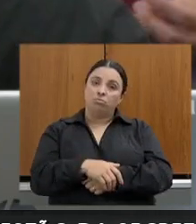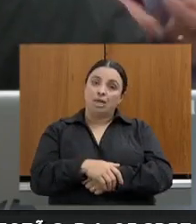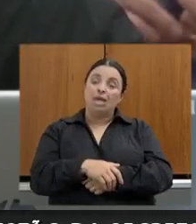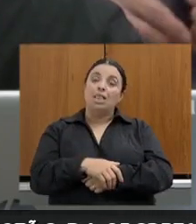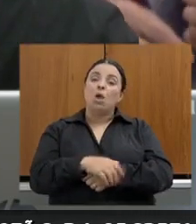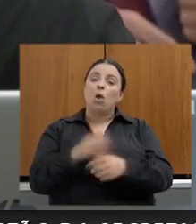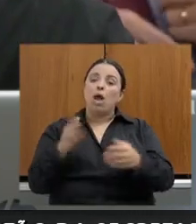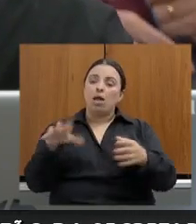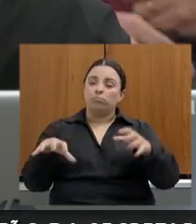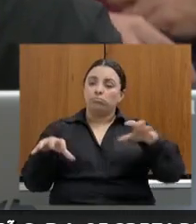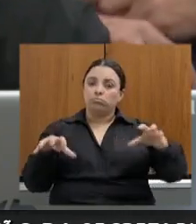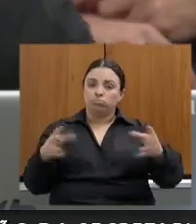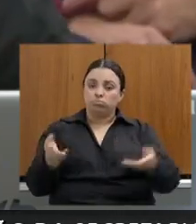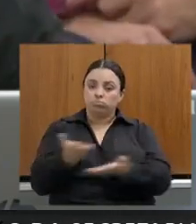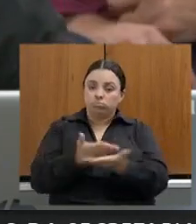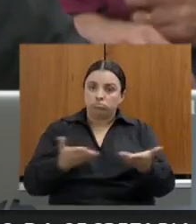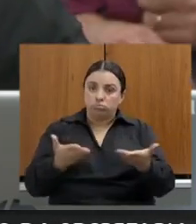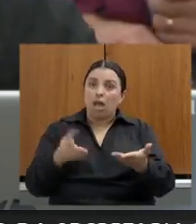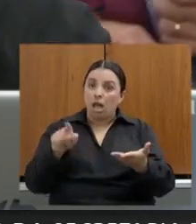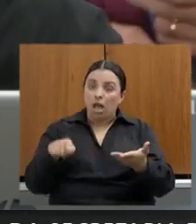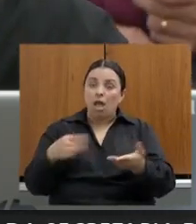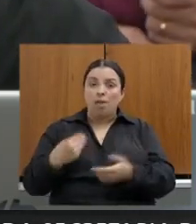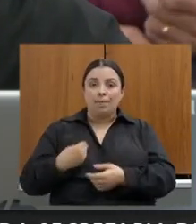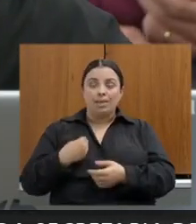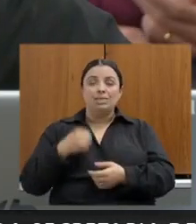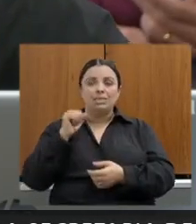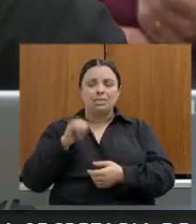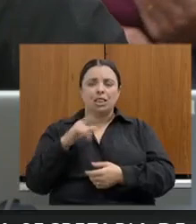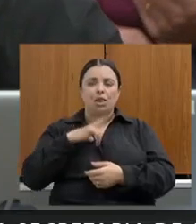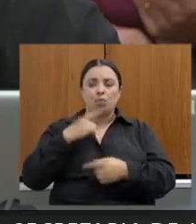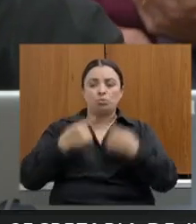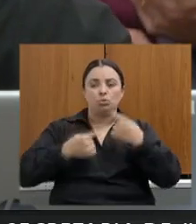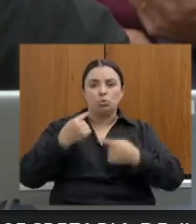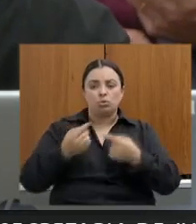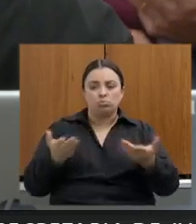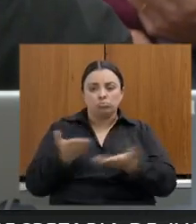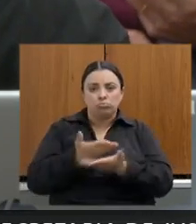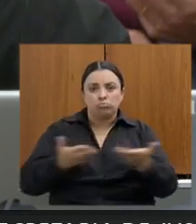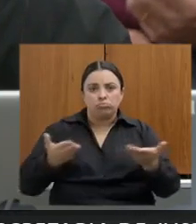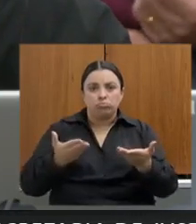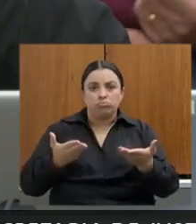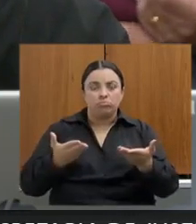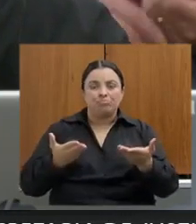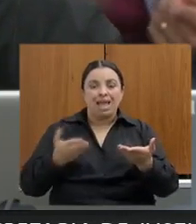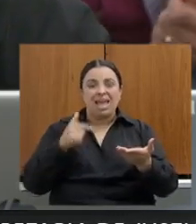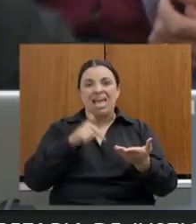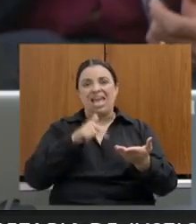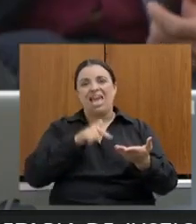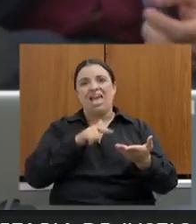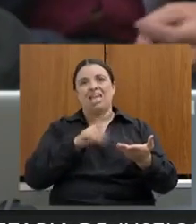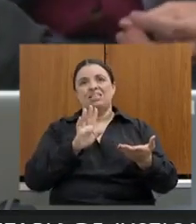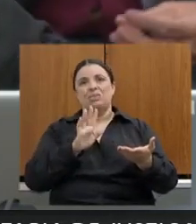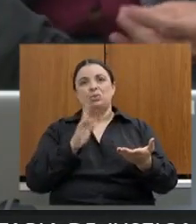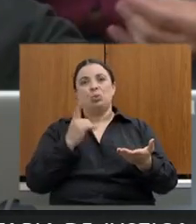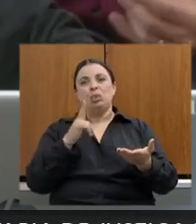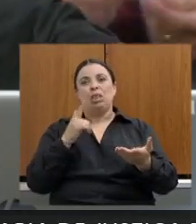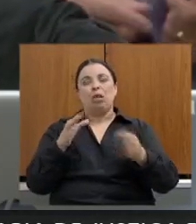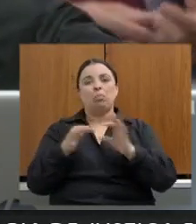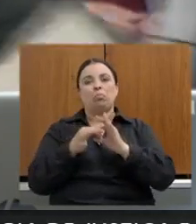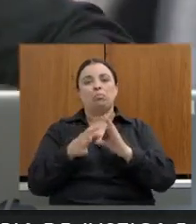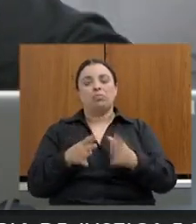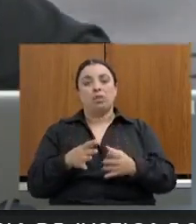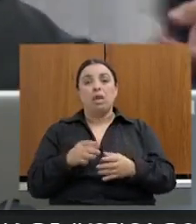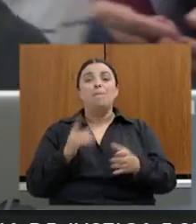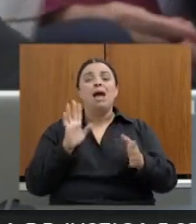parte da pergunta por que se integra se faz uma discussão de integração Ah tá até lado porque a pergunta sobre